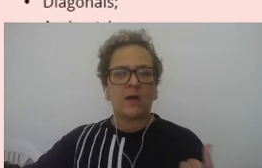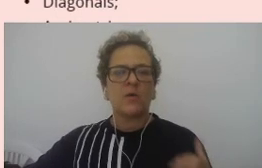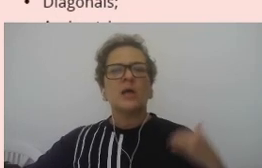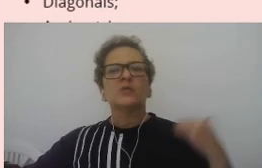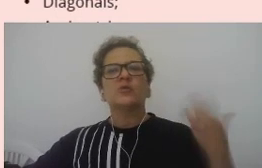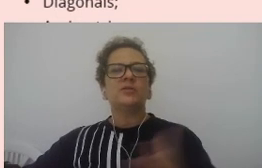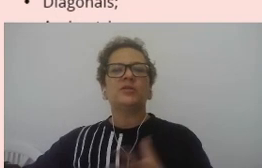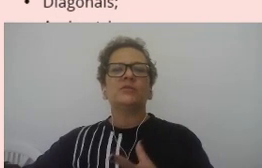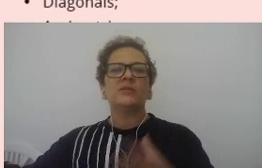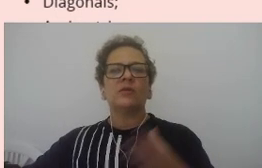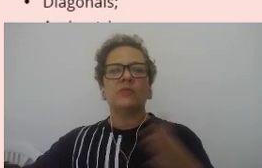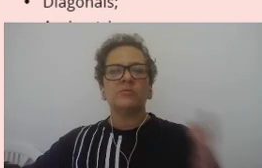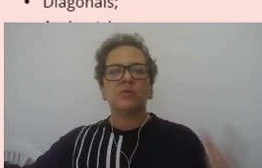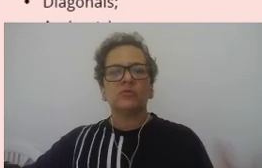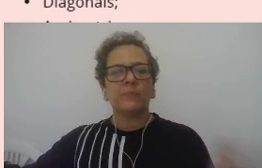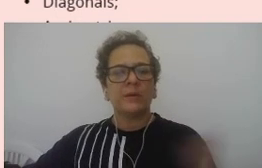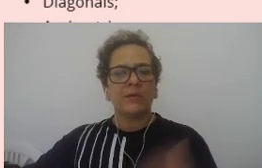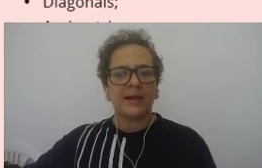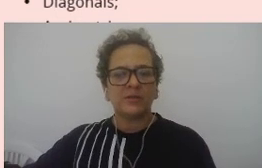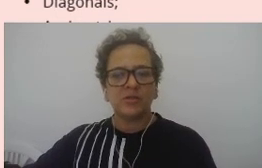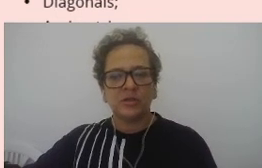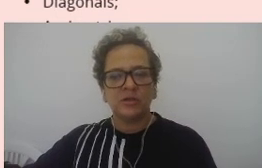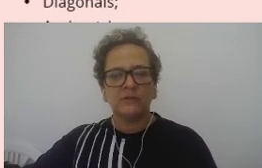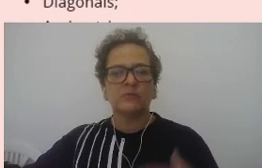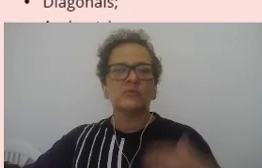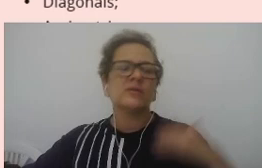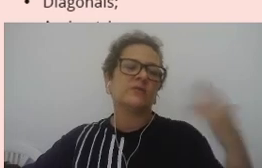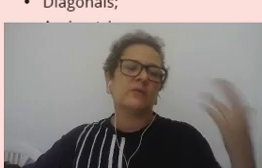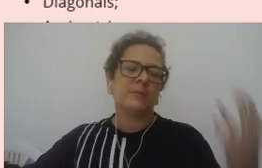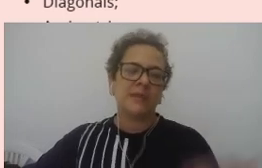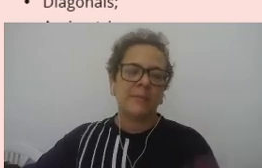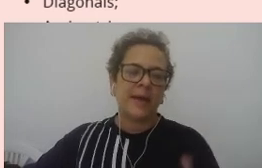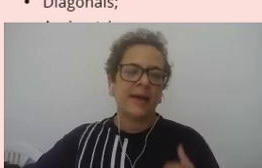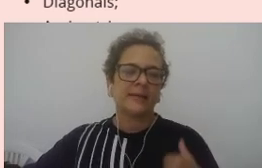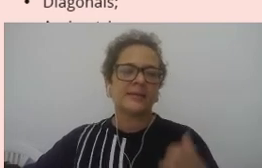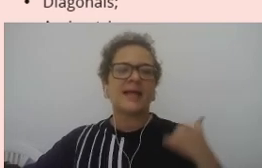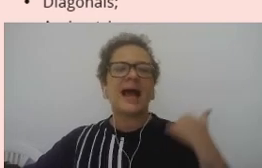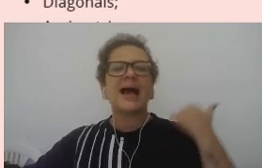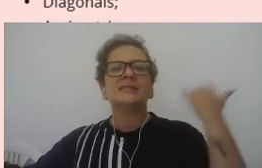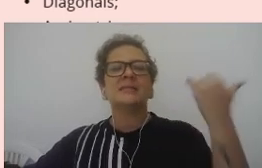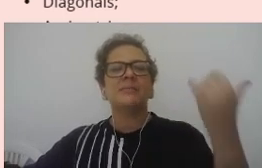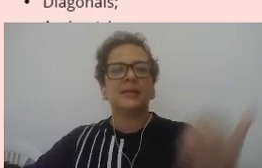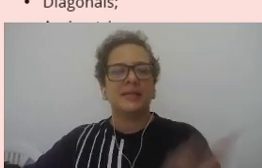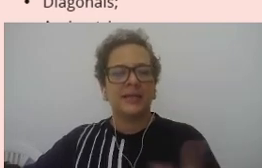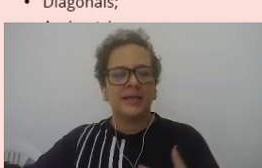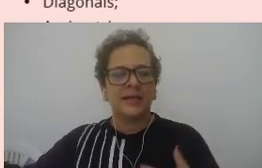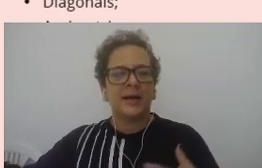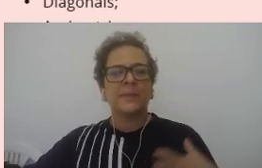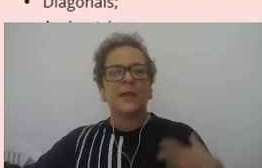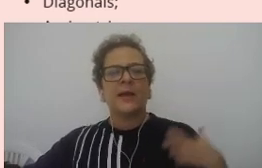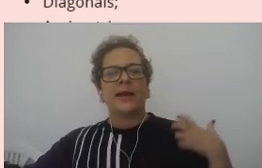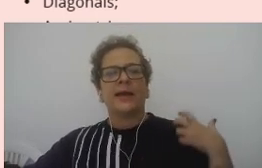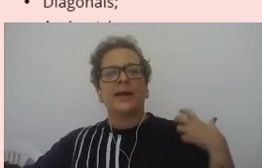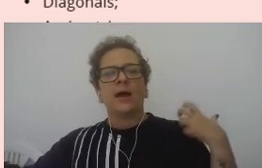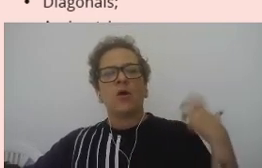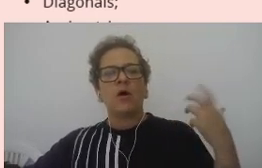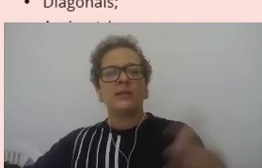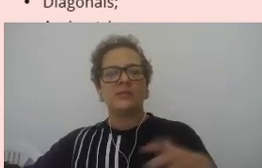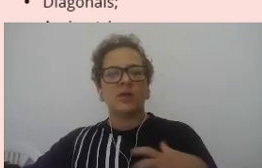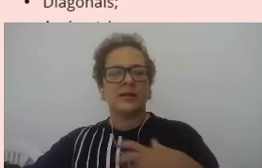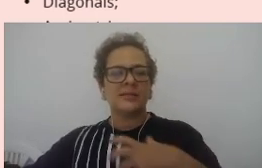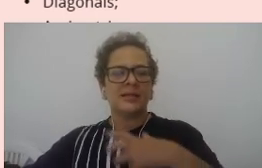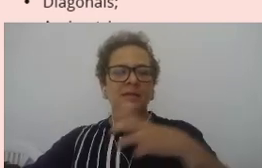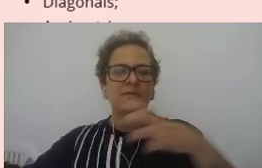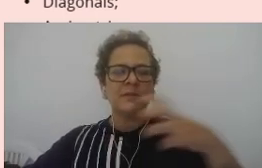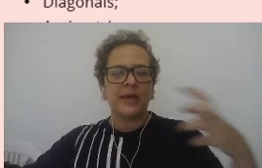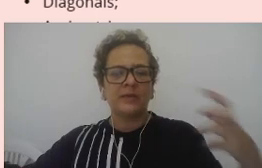multifocal substituição do absoluto pelo relativo uso das formas abertas assimetria é a